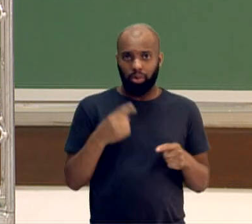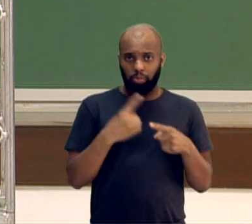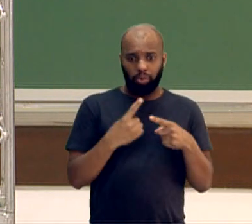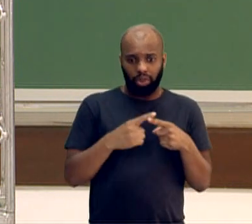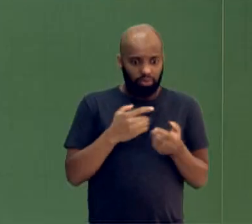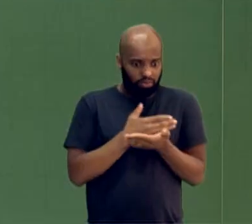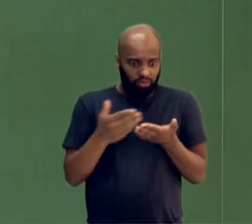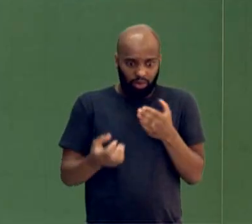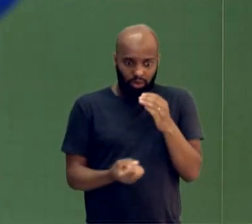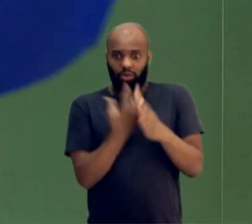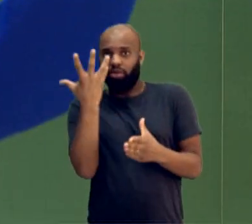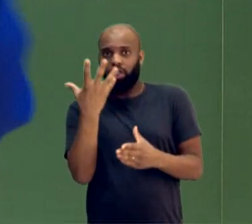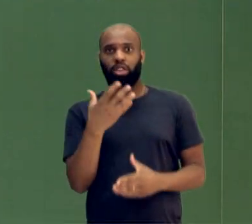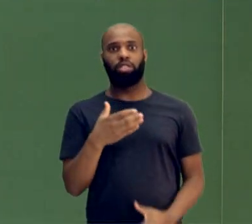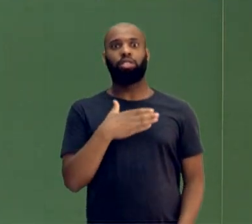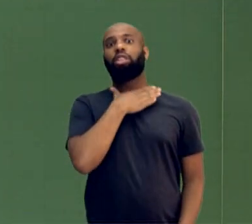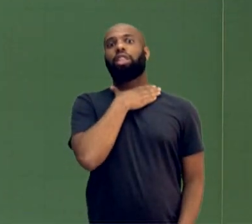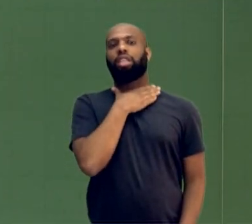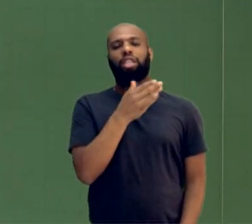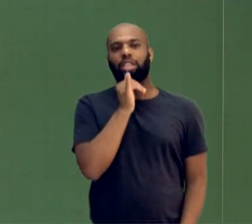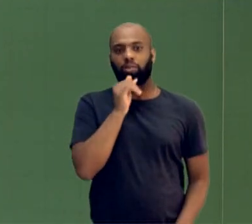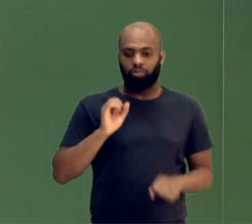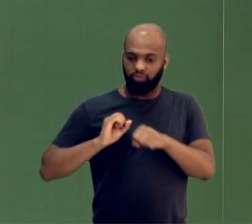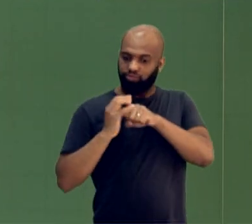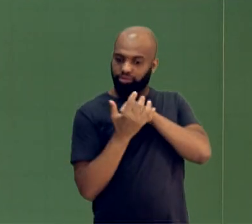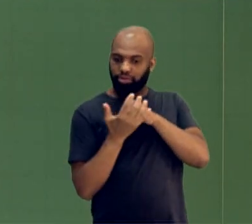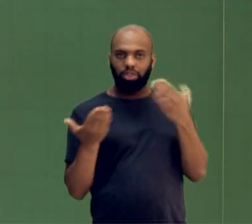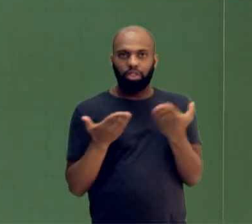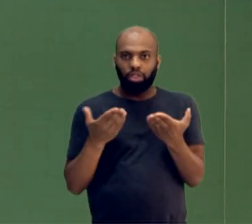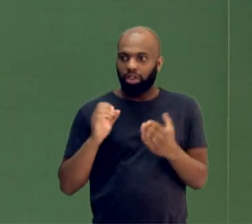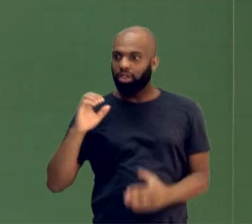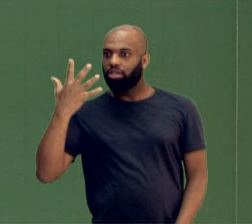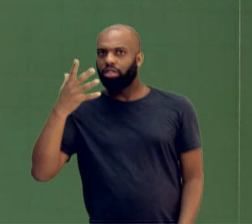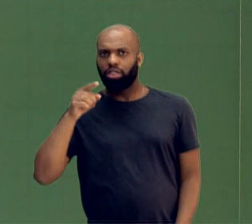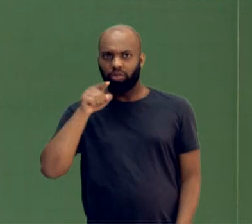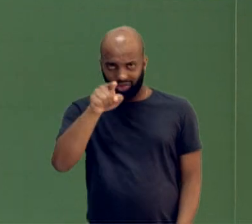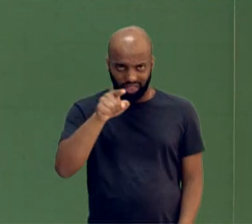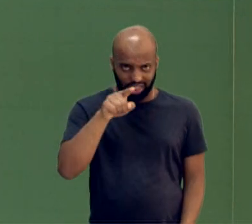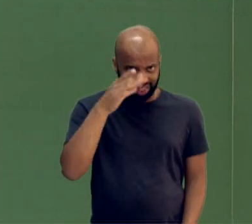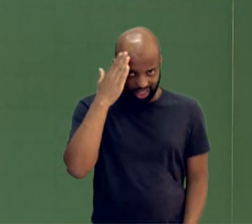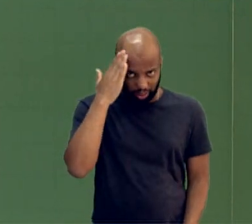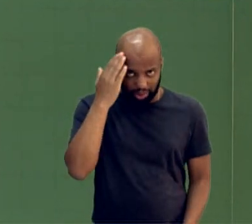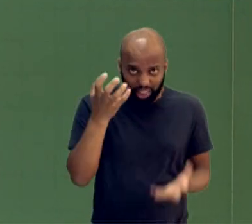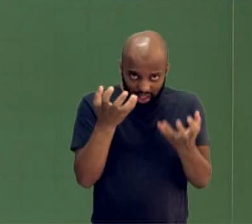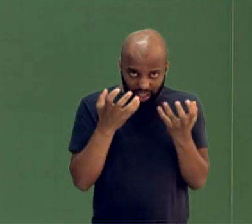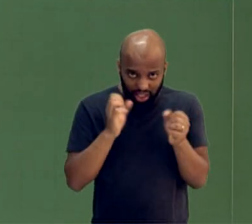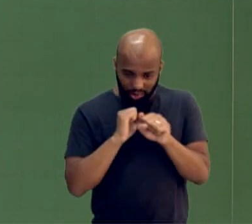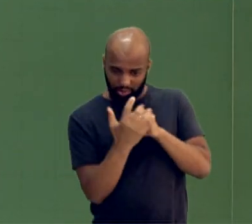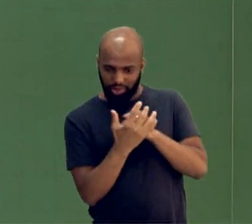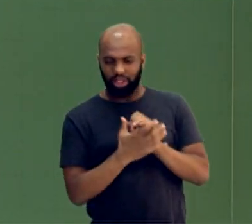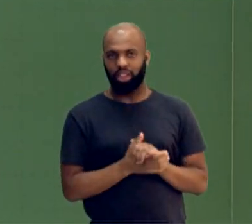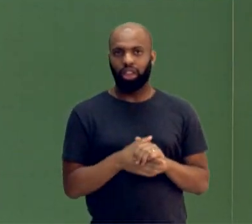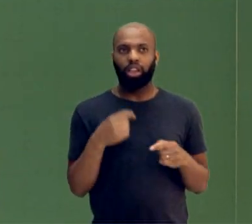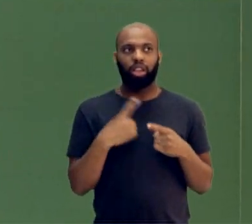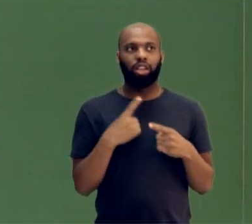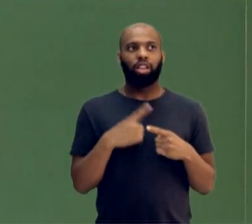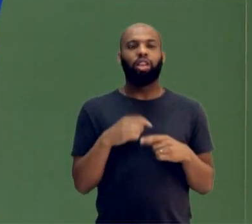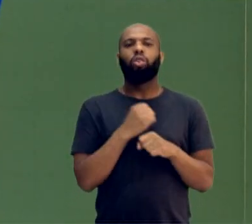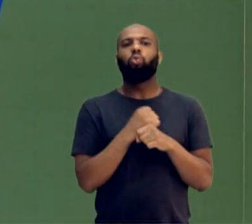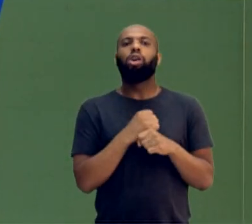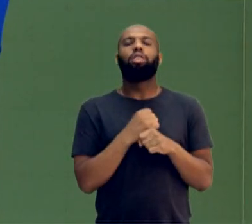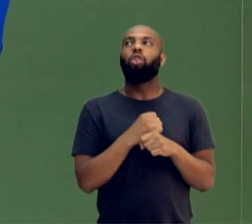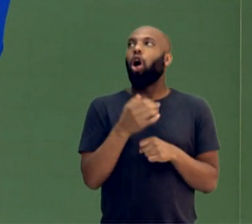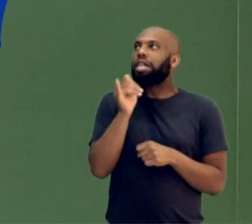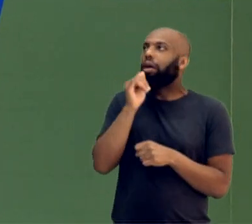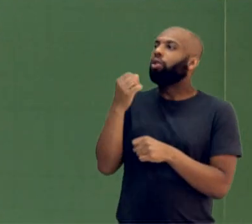vezes. O Covid agora surgiu. Né? Quem que esperava o Covid-19? Né? Chegou lá em 2005, né? Ó, em 2020,